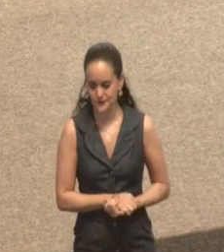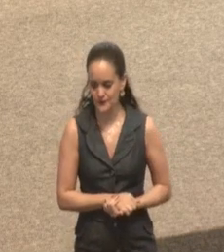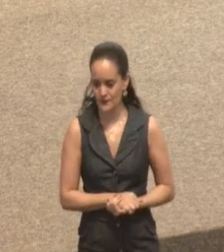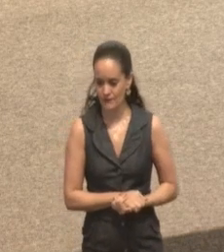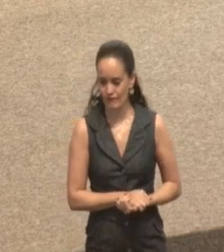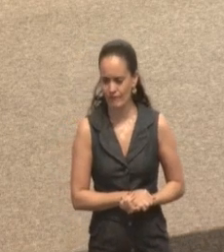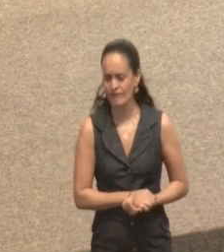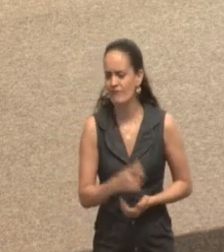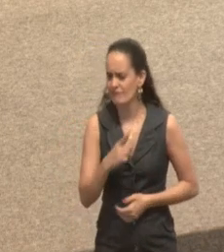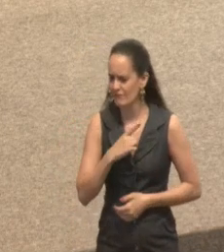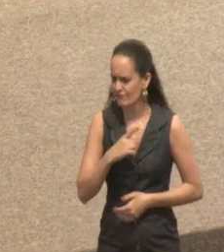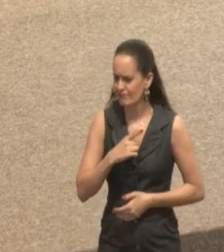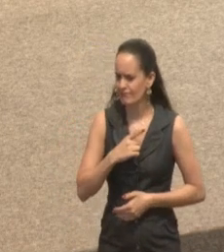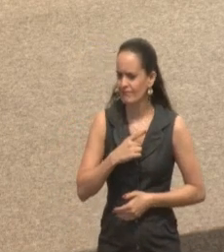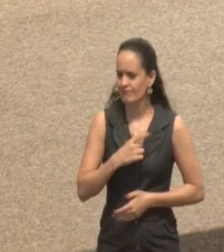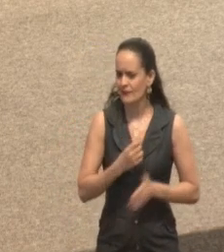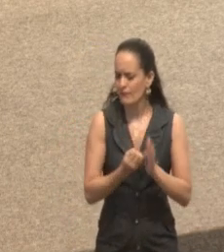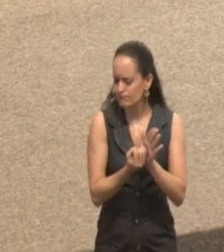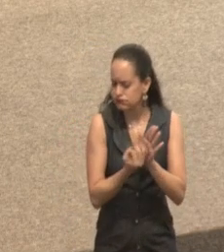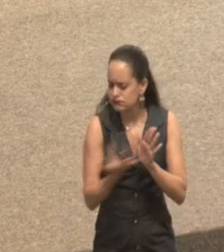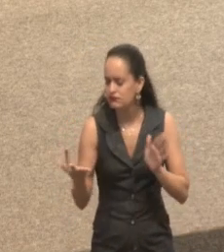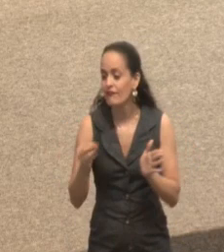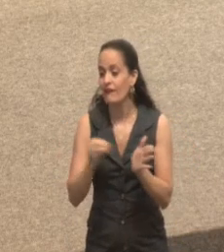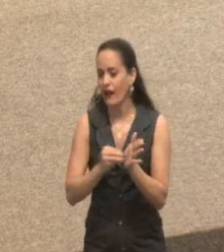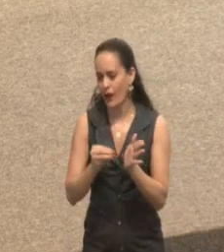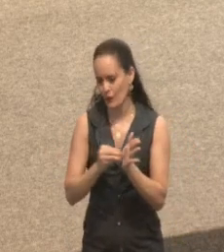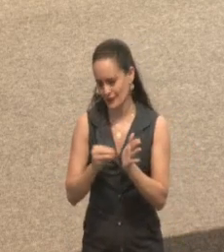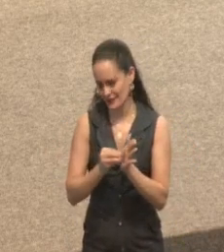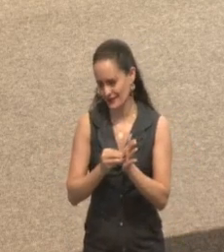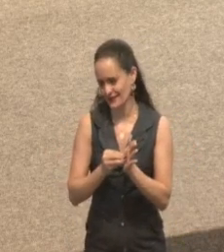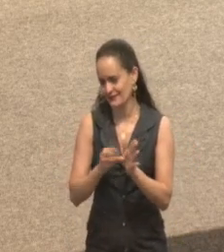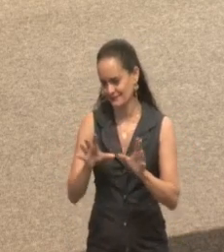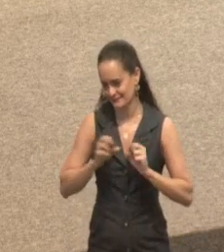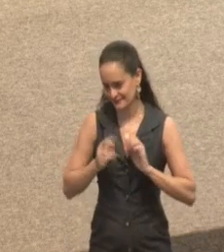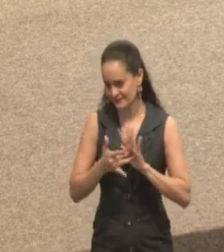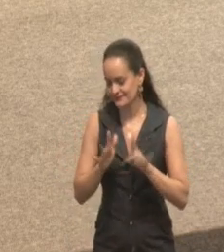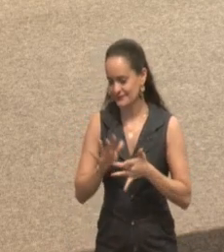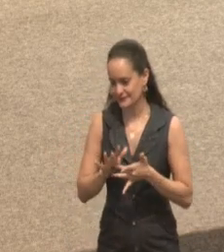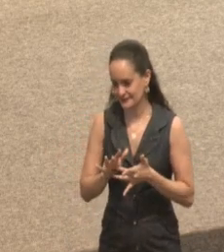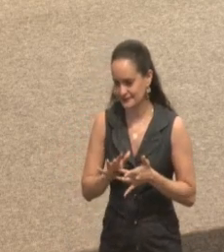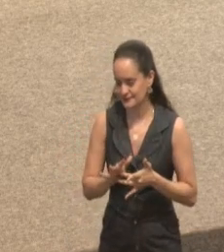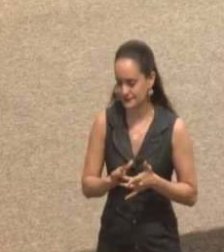E há milhares e milhares para serem alcançadas.